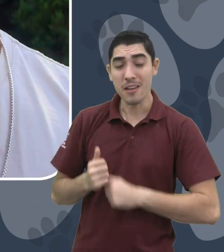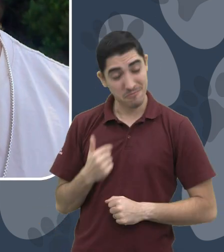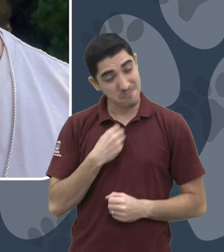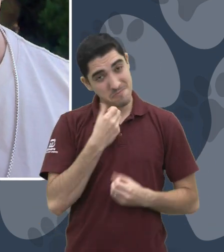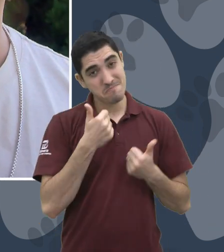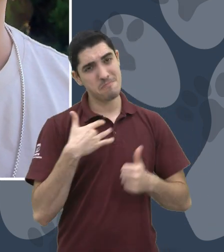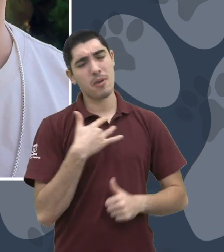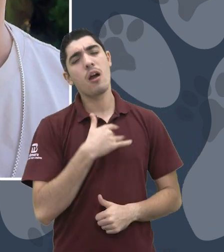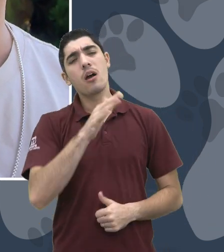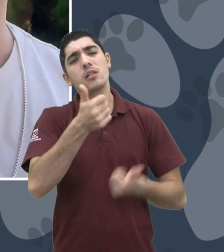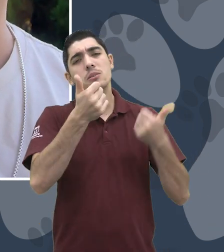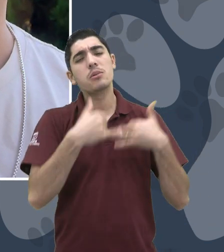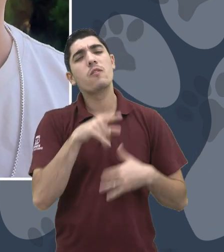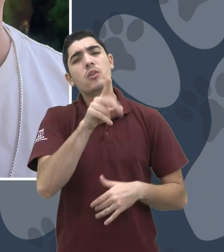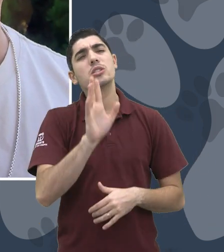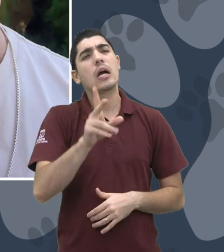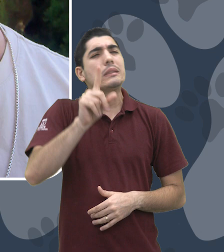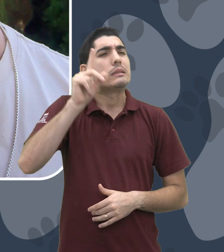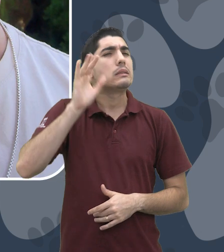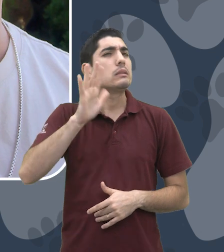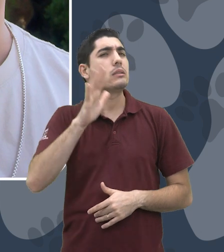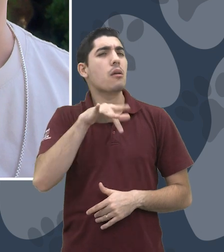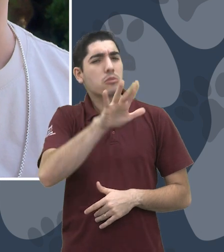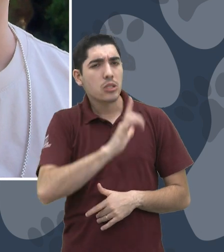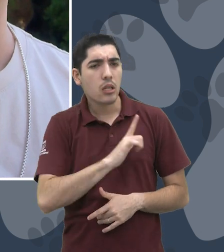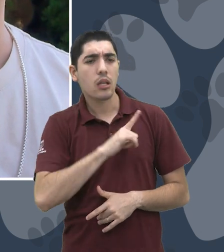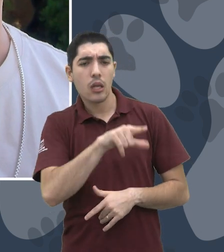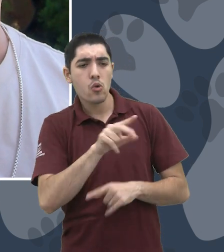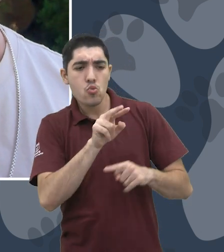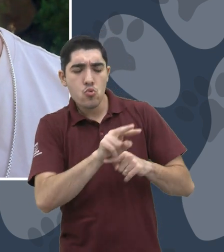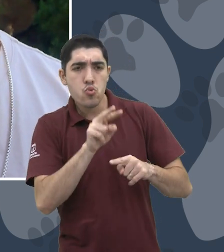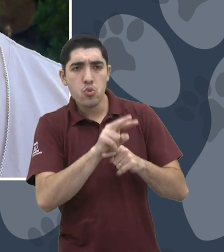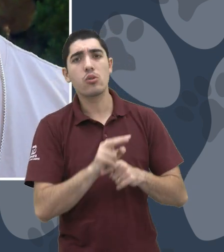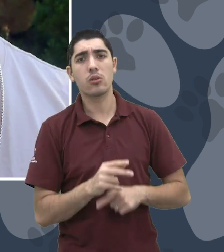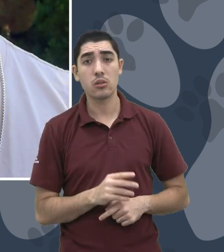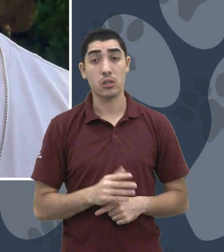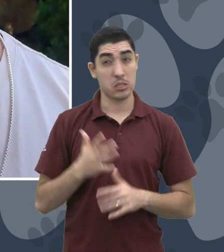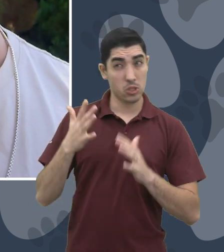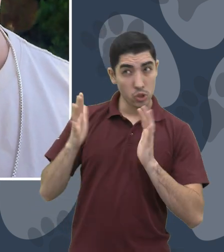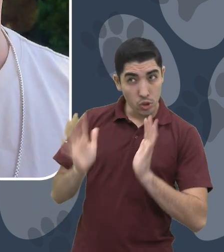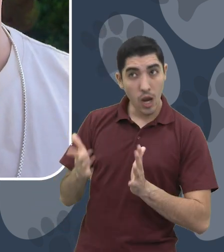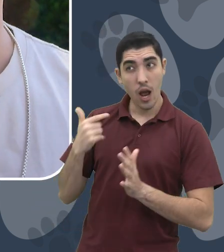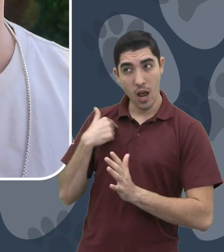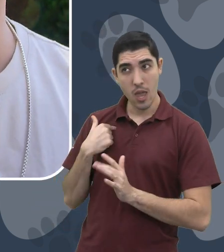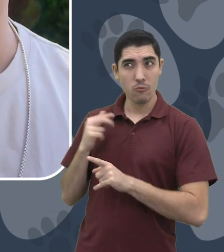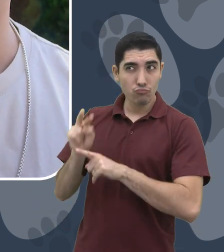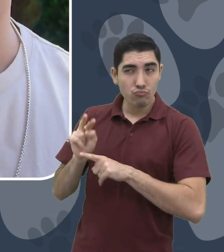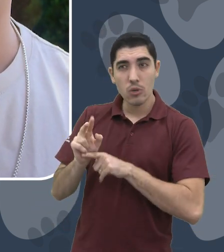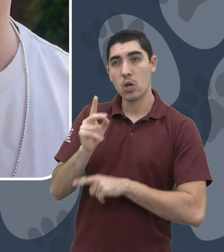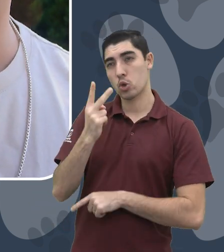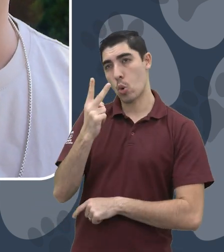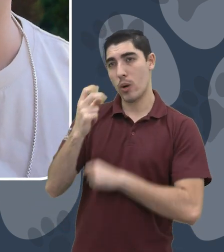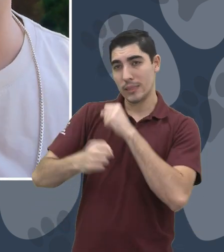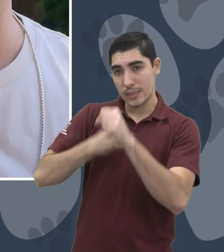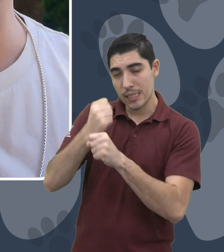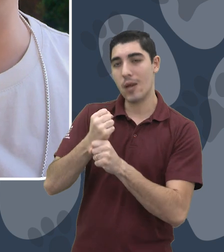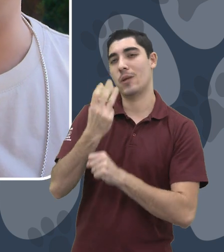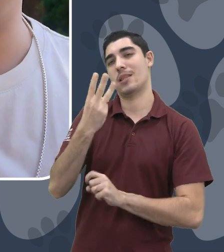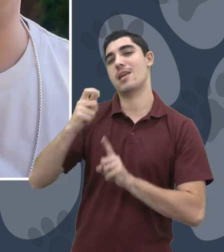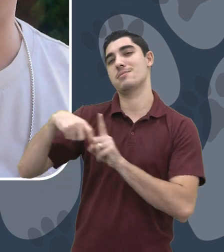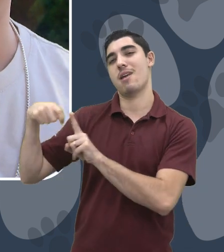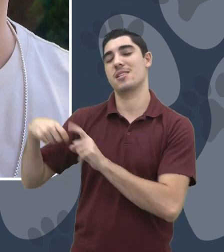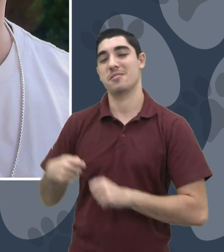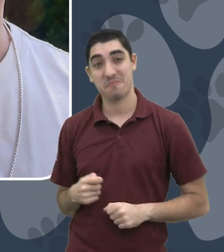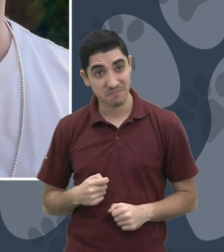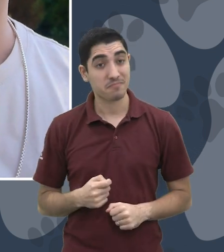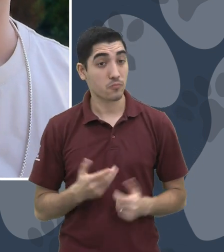Tudo bem por aqui. Me fala, há quanto tempo você já tem essa família de esquilos da Mongólia aí na sua casa? Então, cara, eu já tenho essa família faz 2 anos e 3